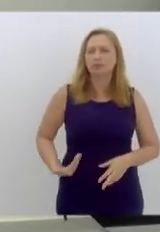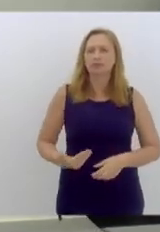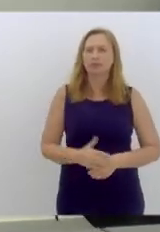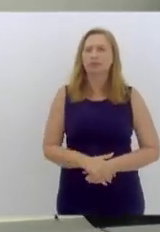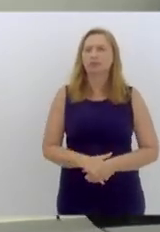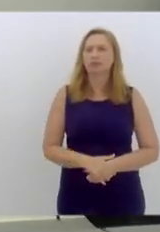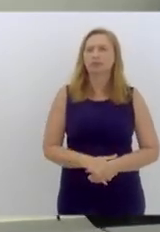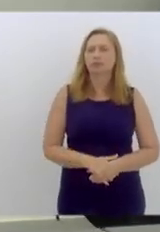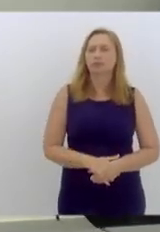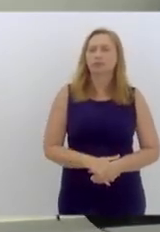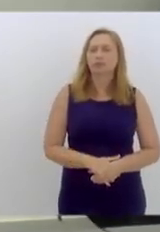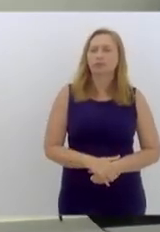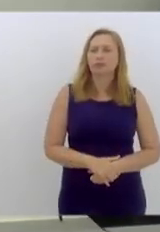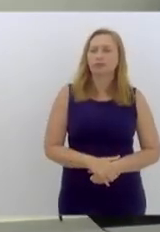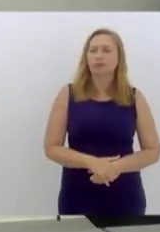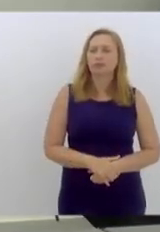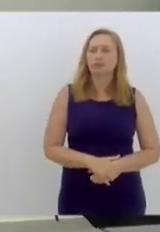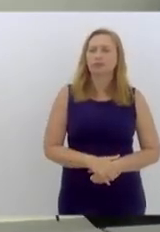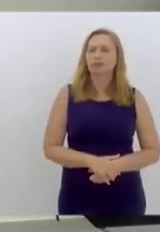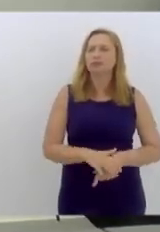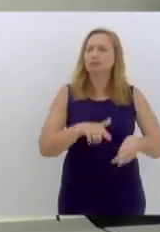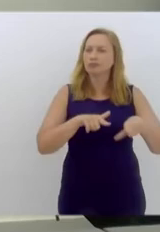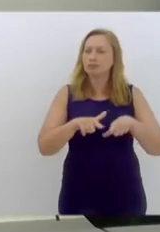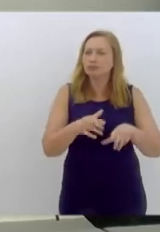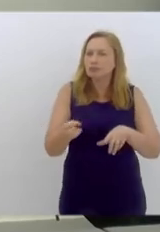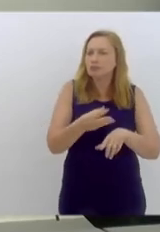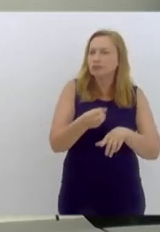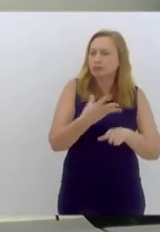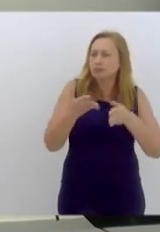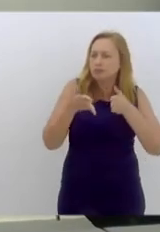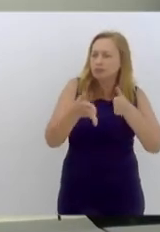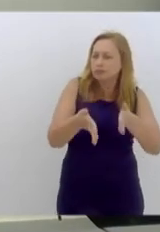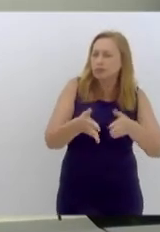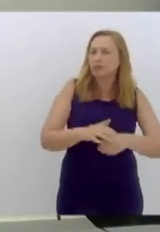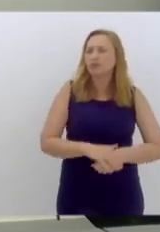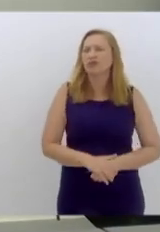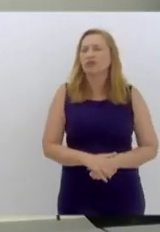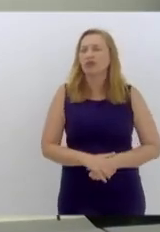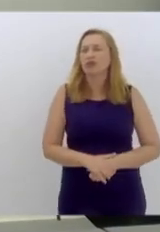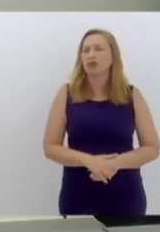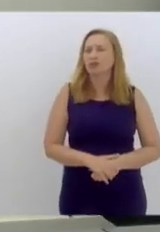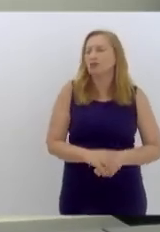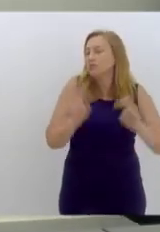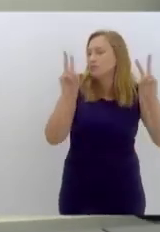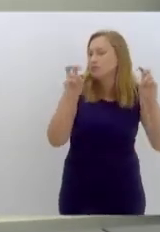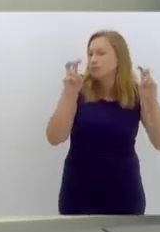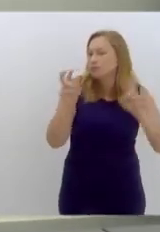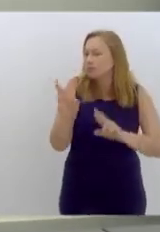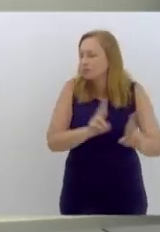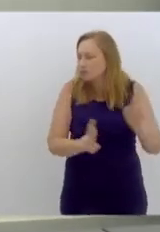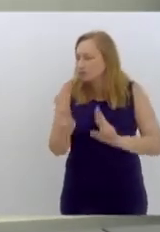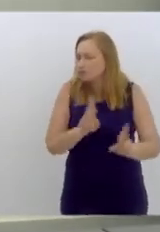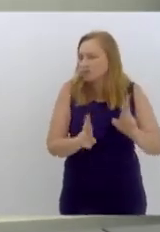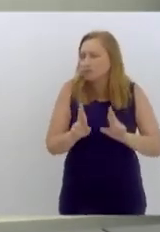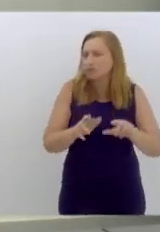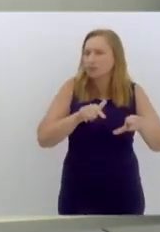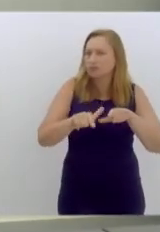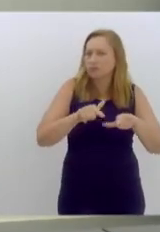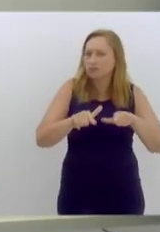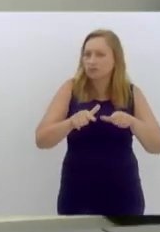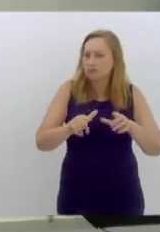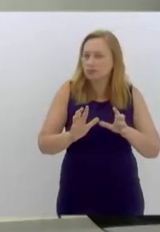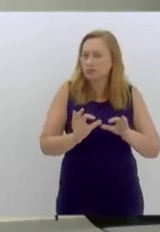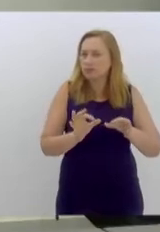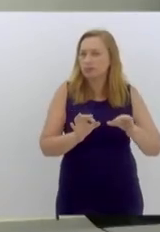E em trabalhos mais recentes, a gente tem focado muito, né, em questões relativas ao que a gente chama de trabalhos